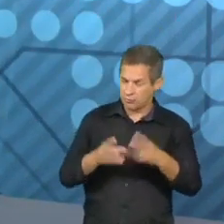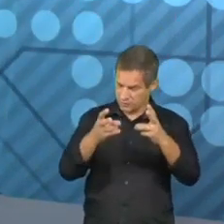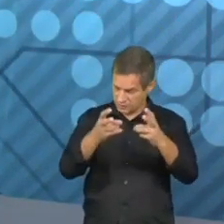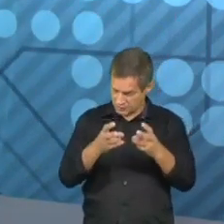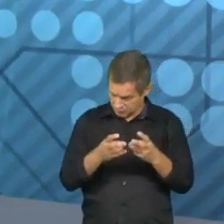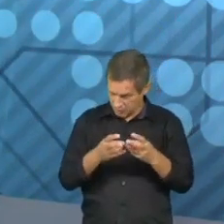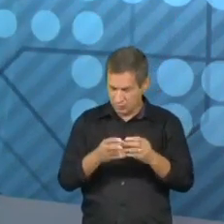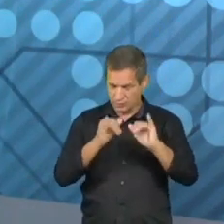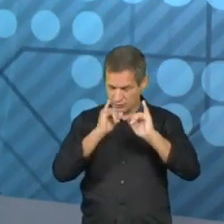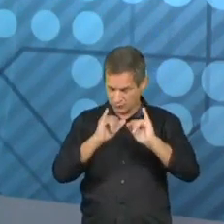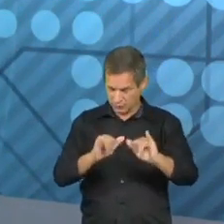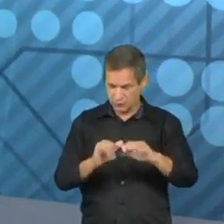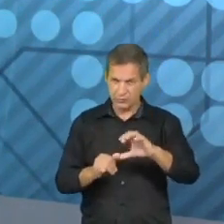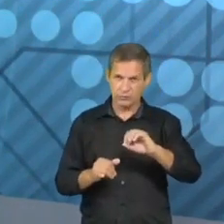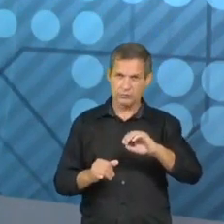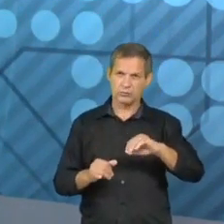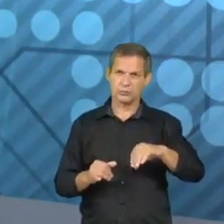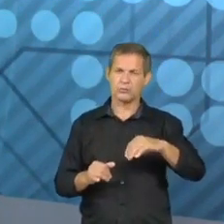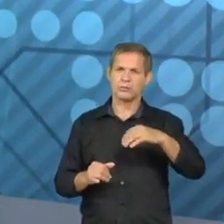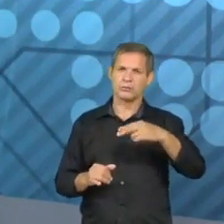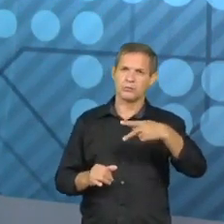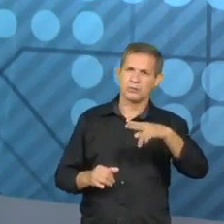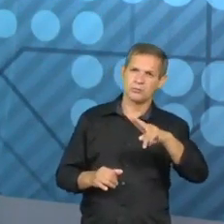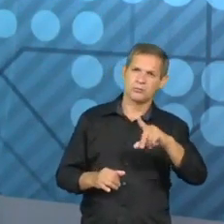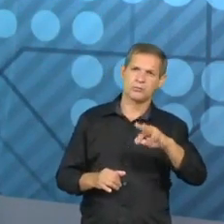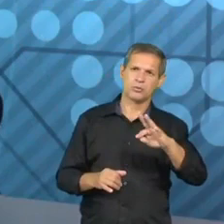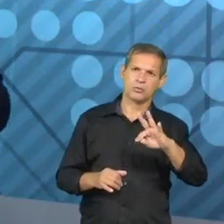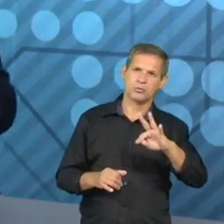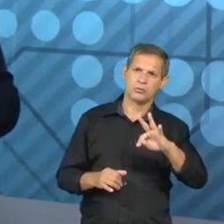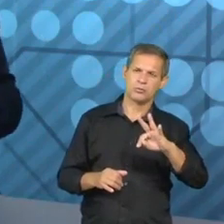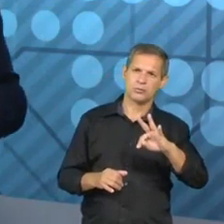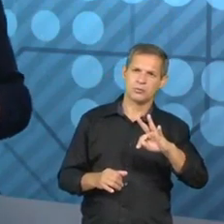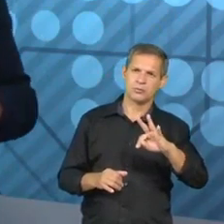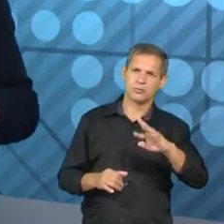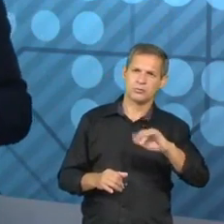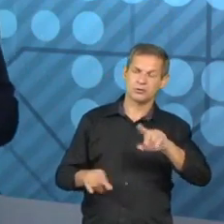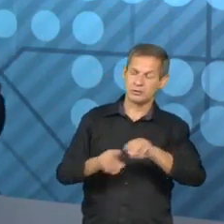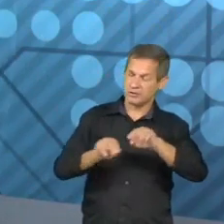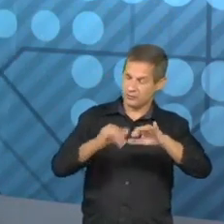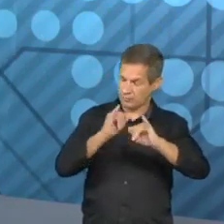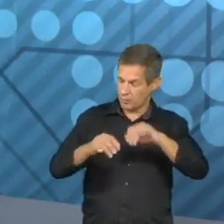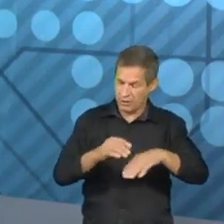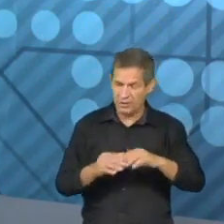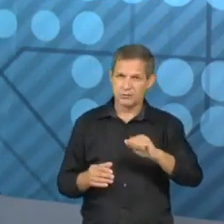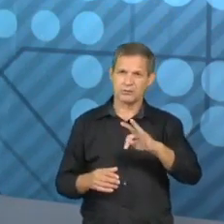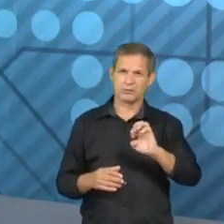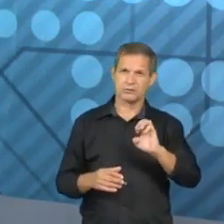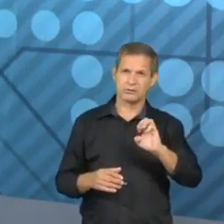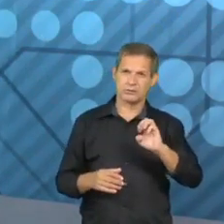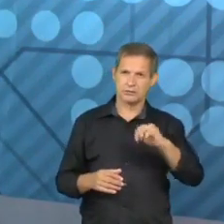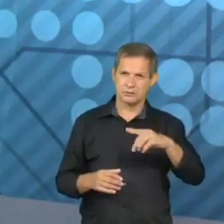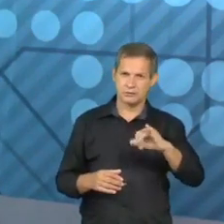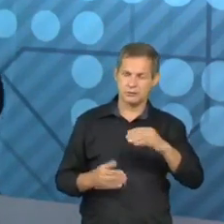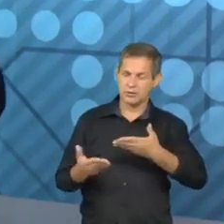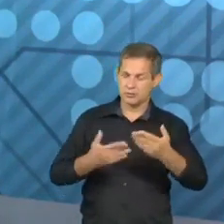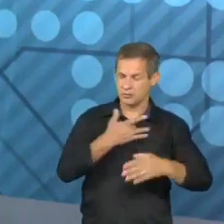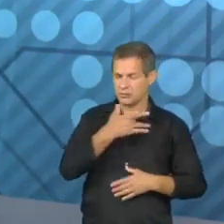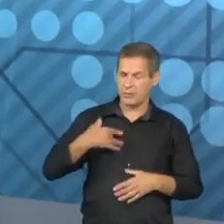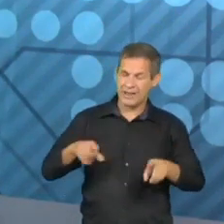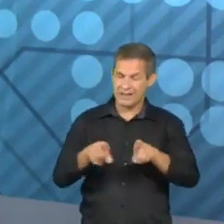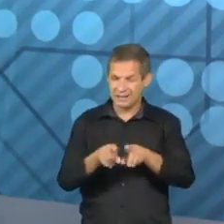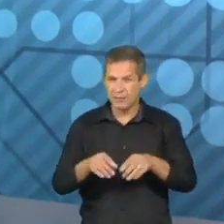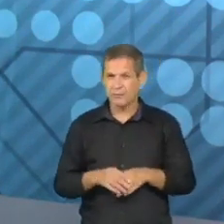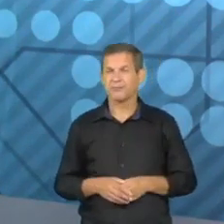da notificação compulsória, como outras informações a respeito do atendimento do serviço de saúde,